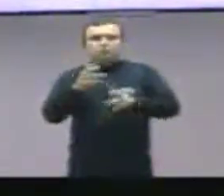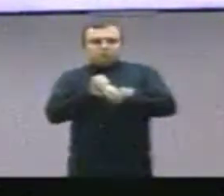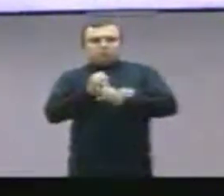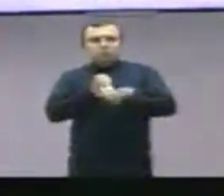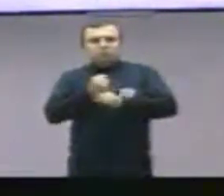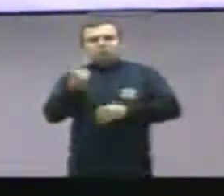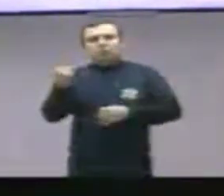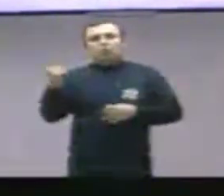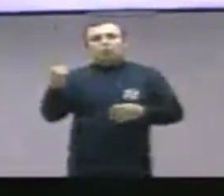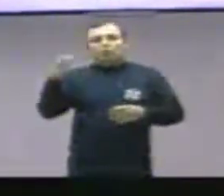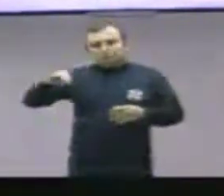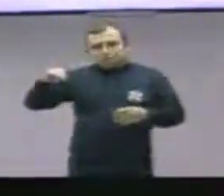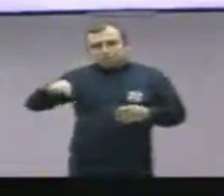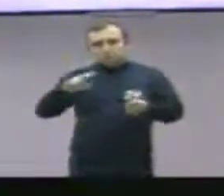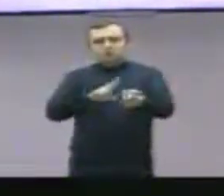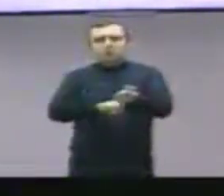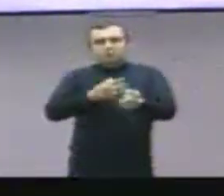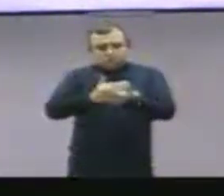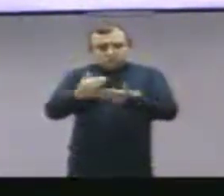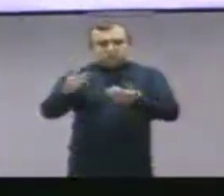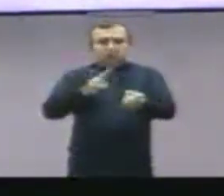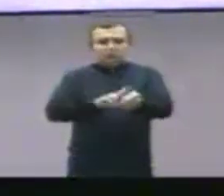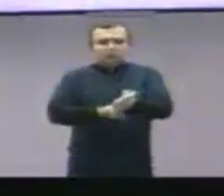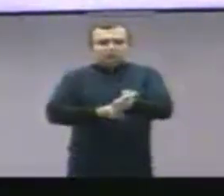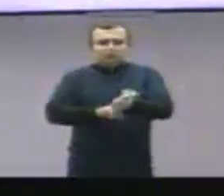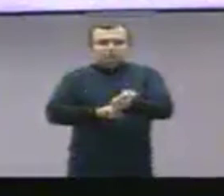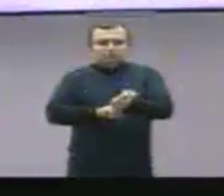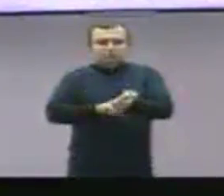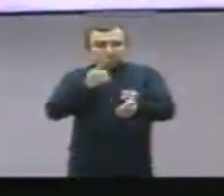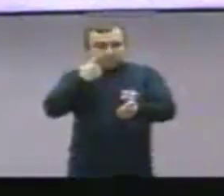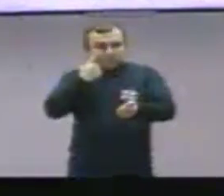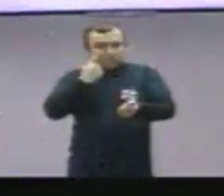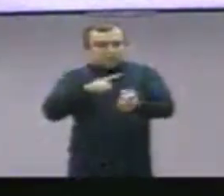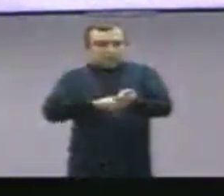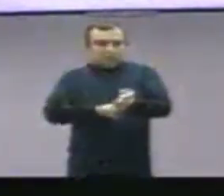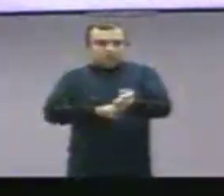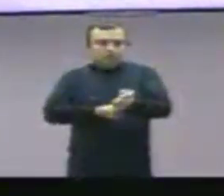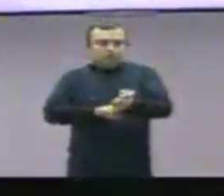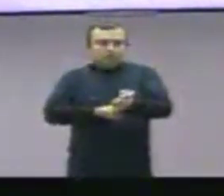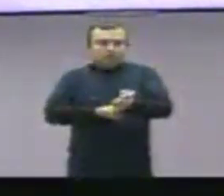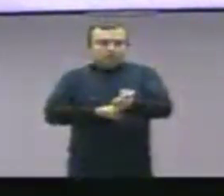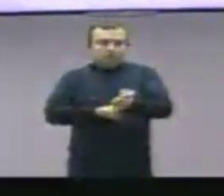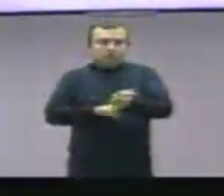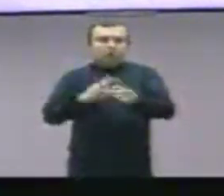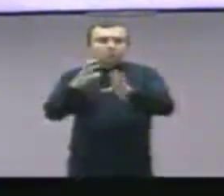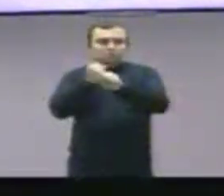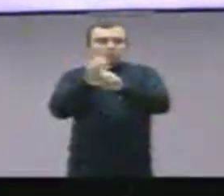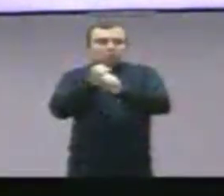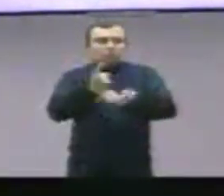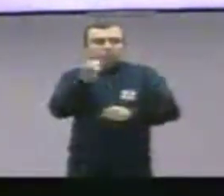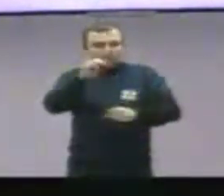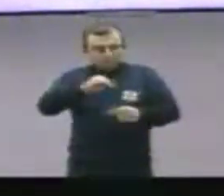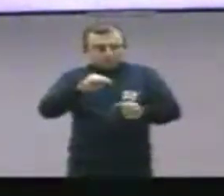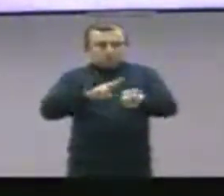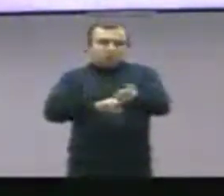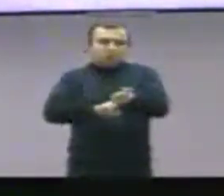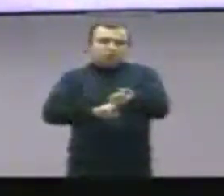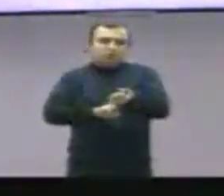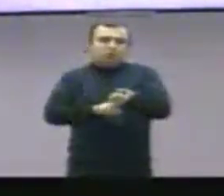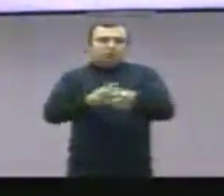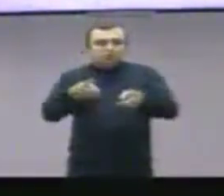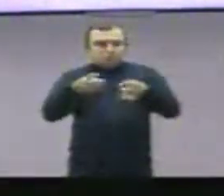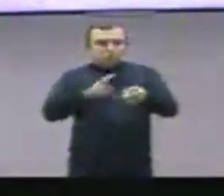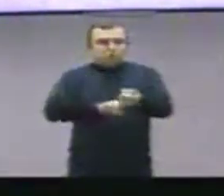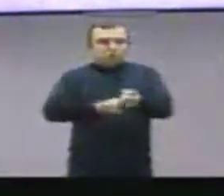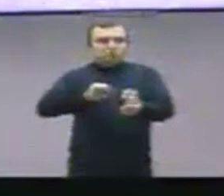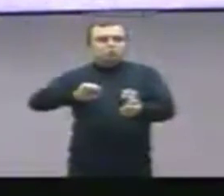Você vai ficar 1 minuto contando. Vamos lá então? Vamos verificar. Conte aí, marca 1 minuto no seu relógio e perceba